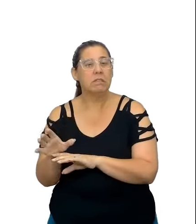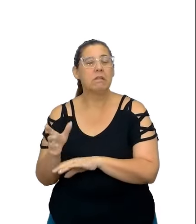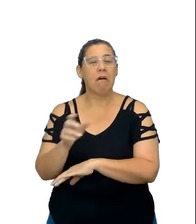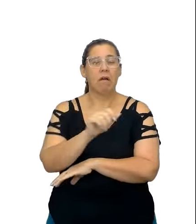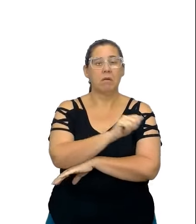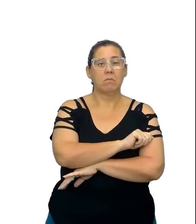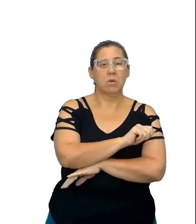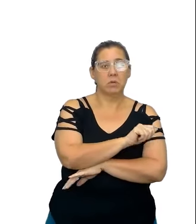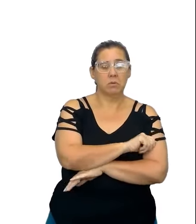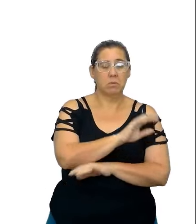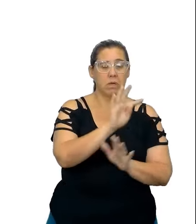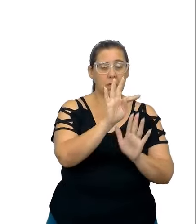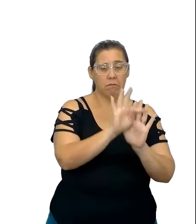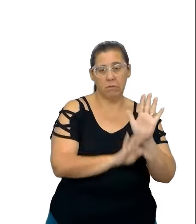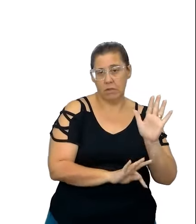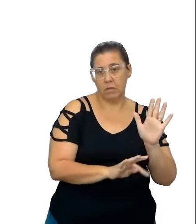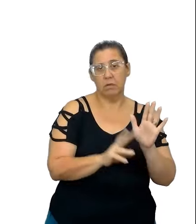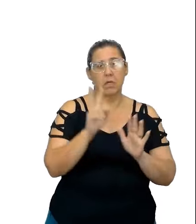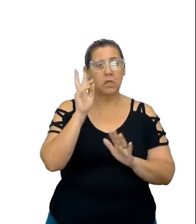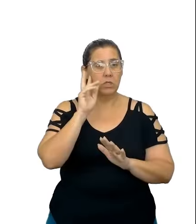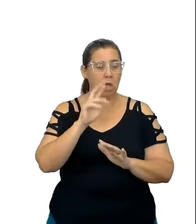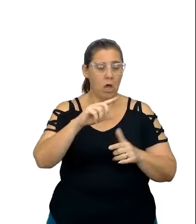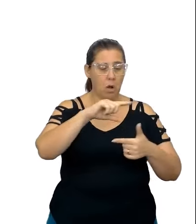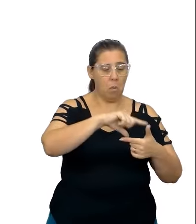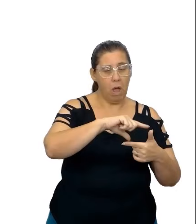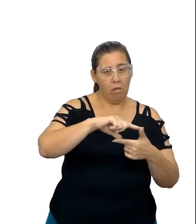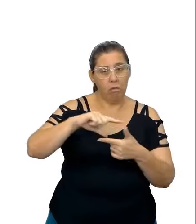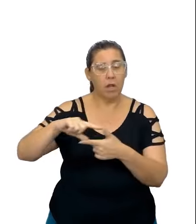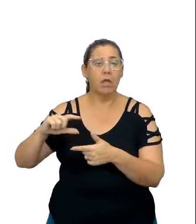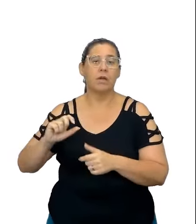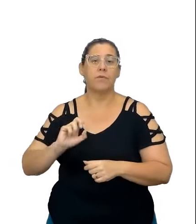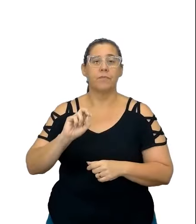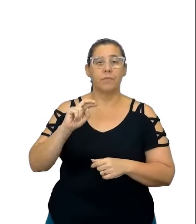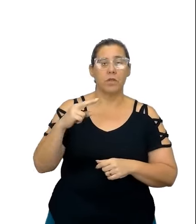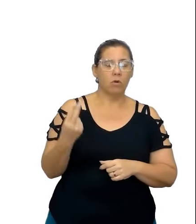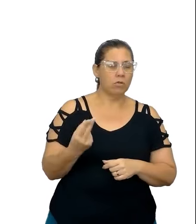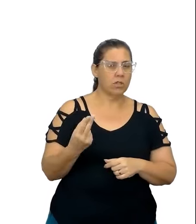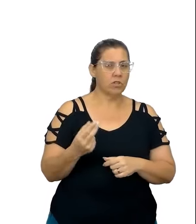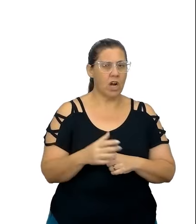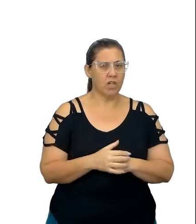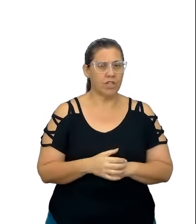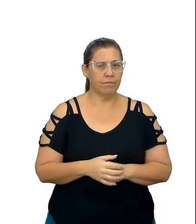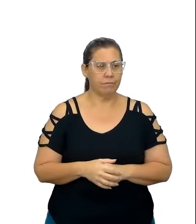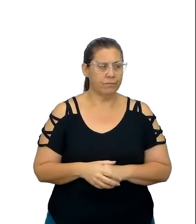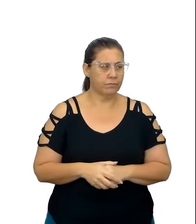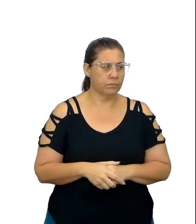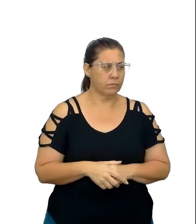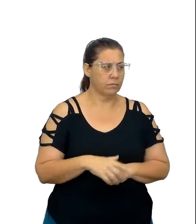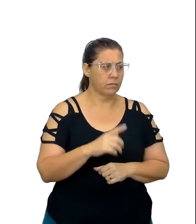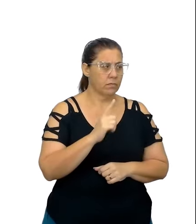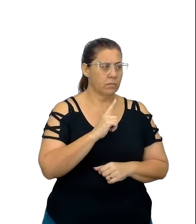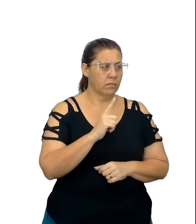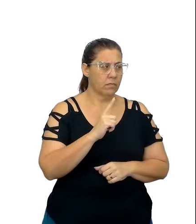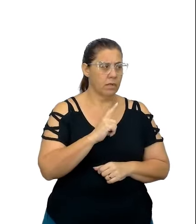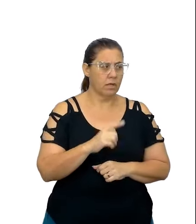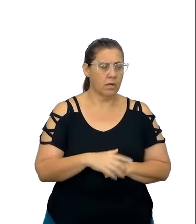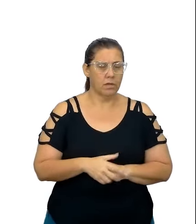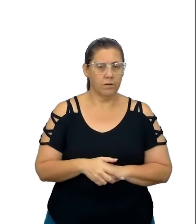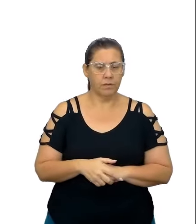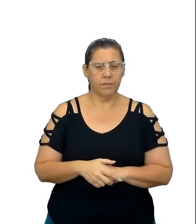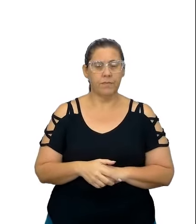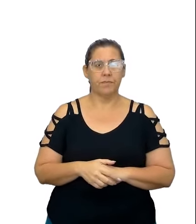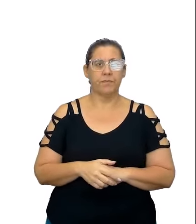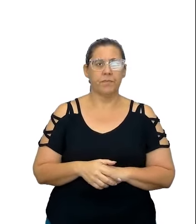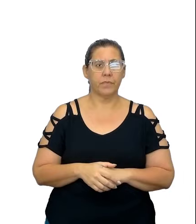os alunos em textos como história em quadrinhos ou charge. Variavelmente, outros textos